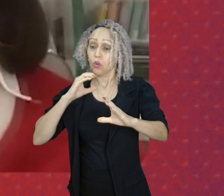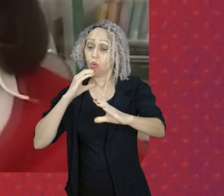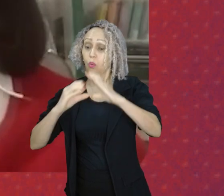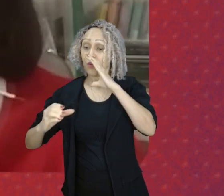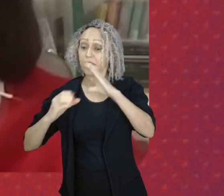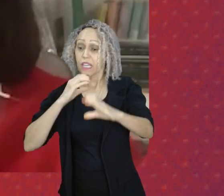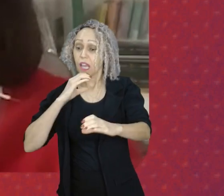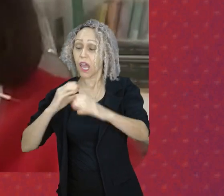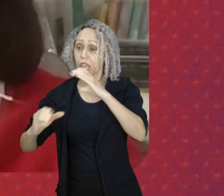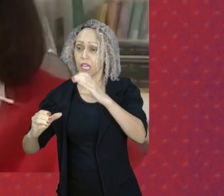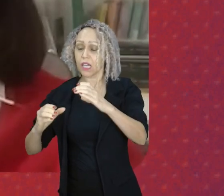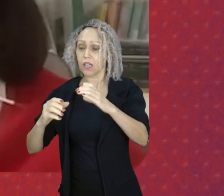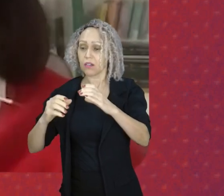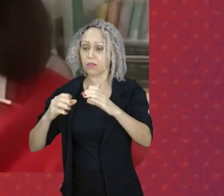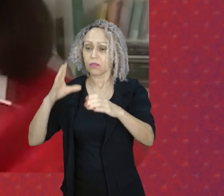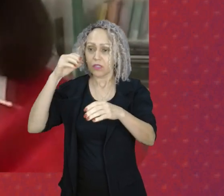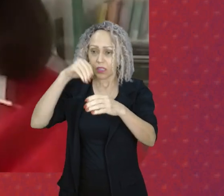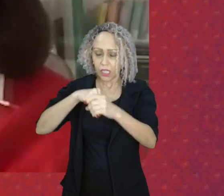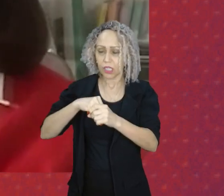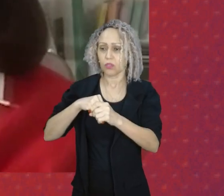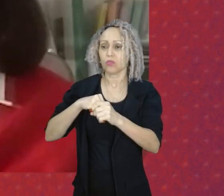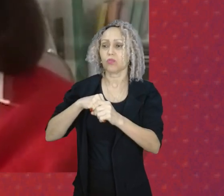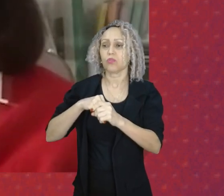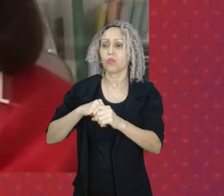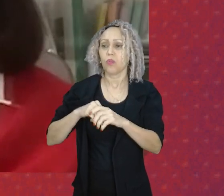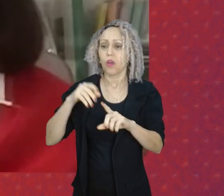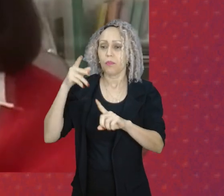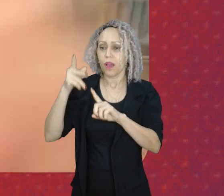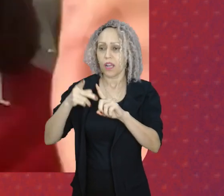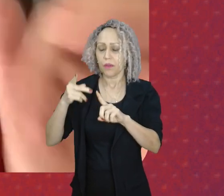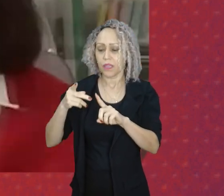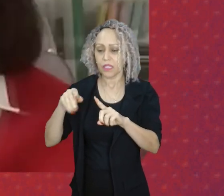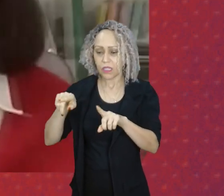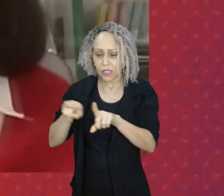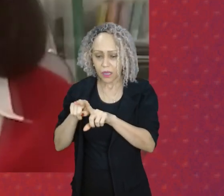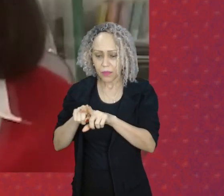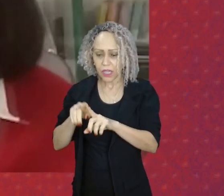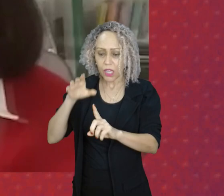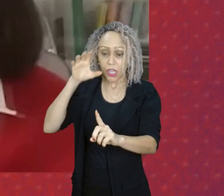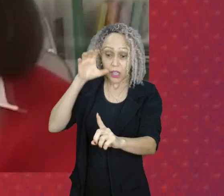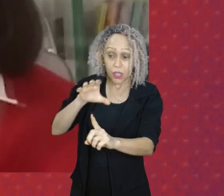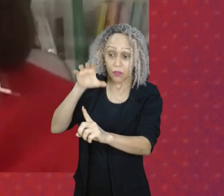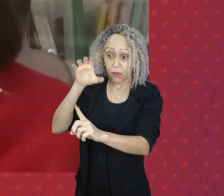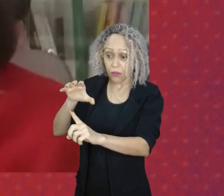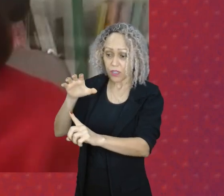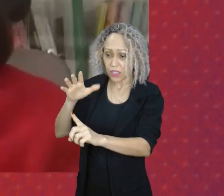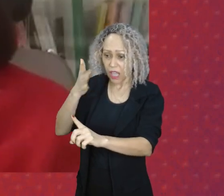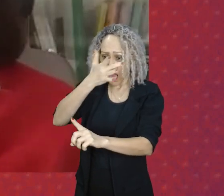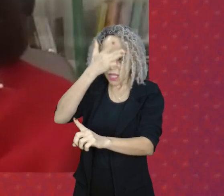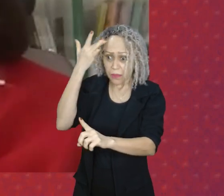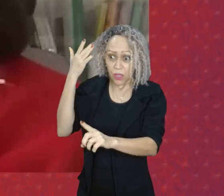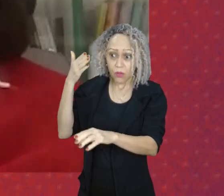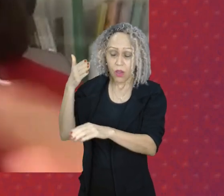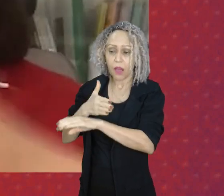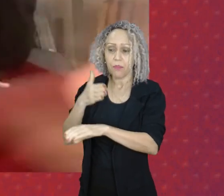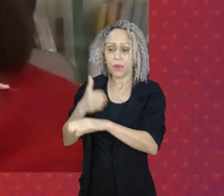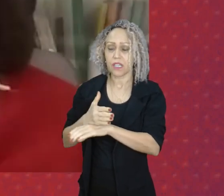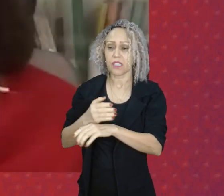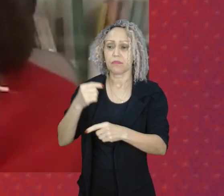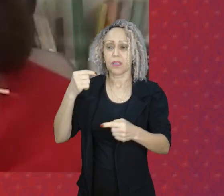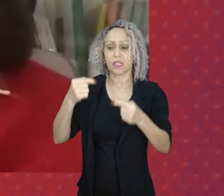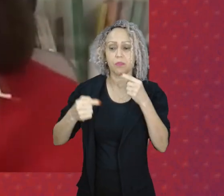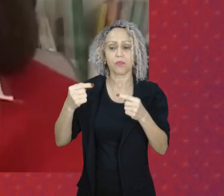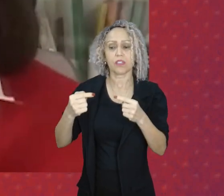de facilitação da participação política das pessoas, especialmente das mulheres. Eu dou um exemplo. Se você faz